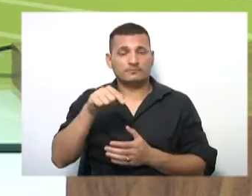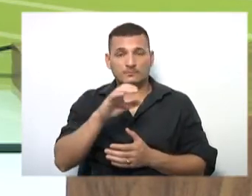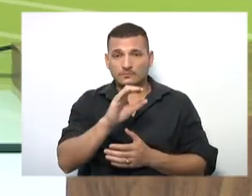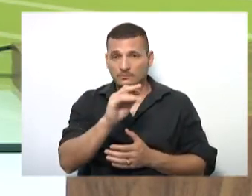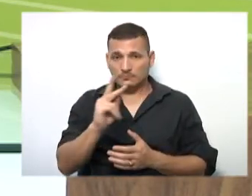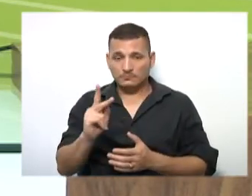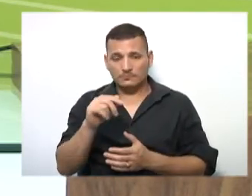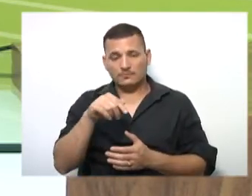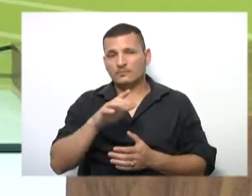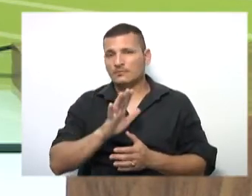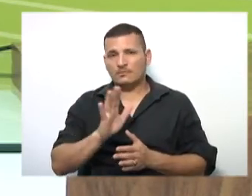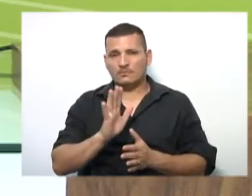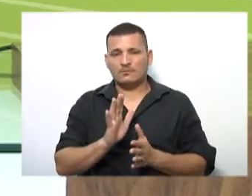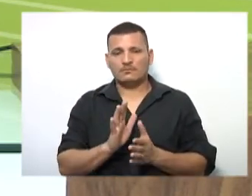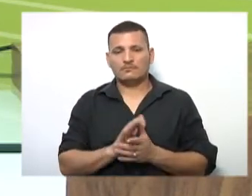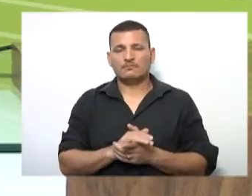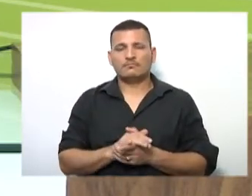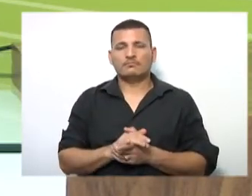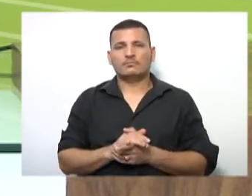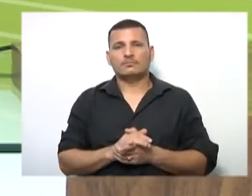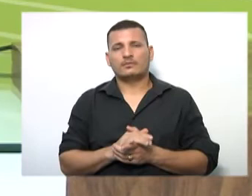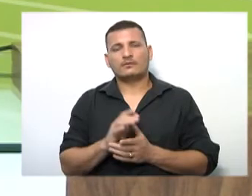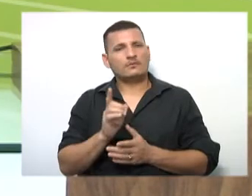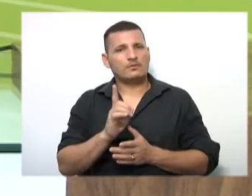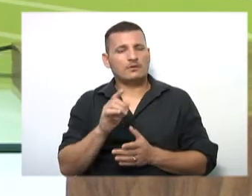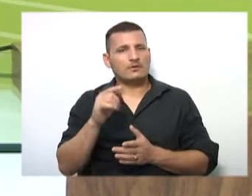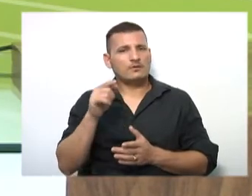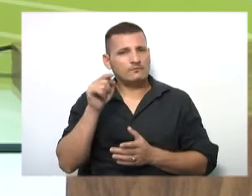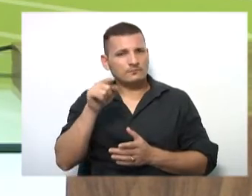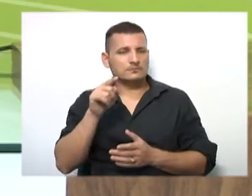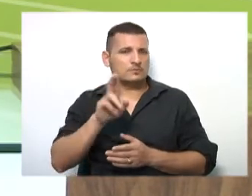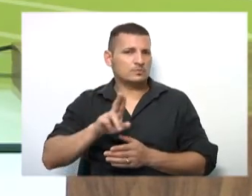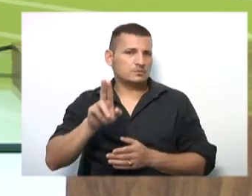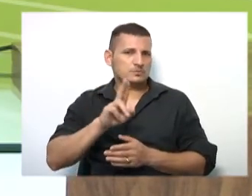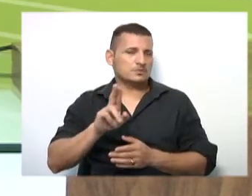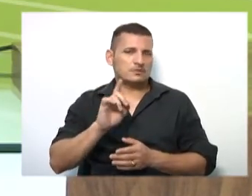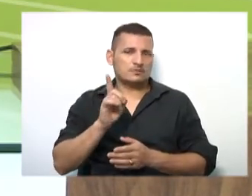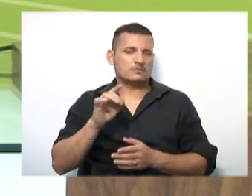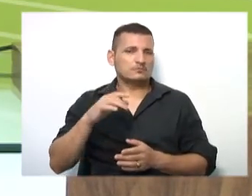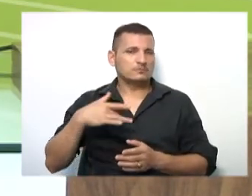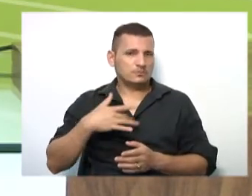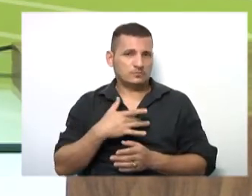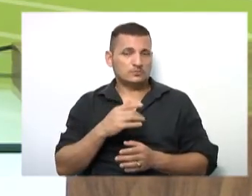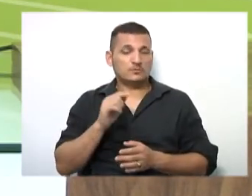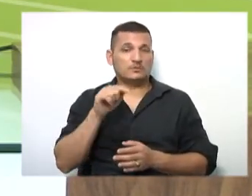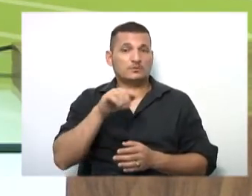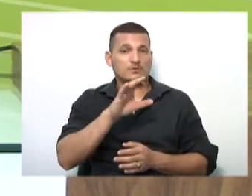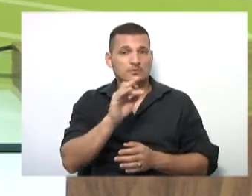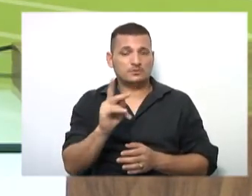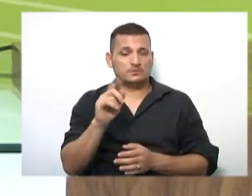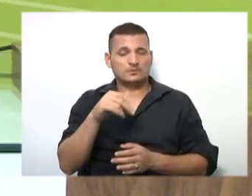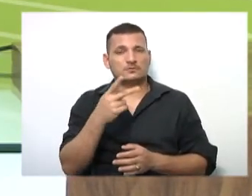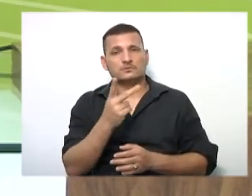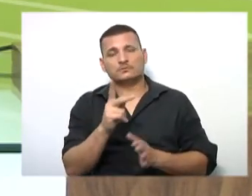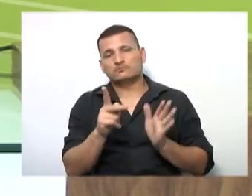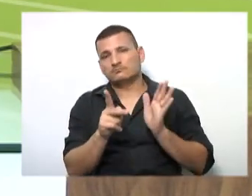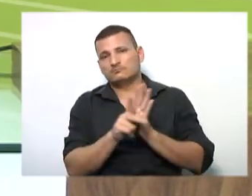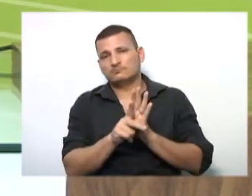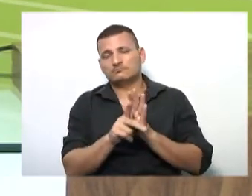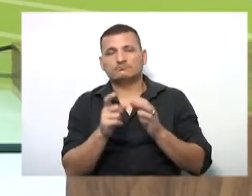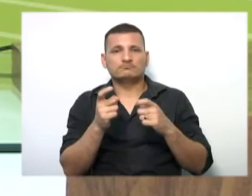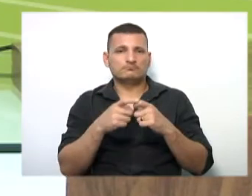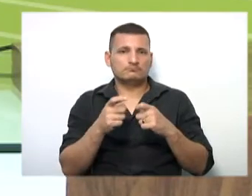do associado, você que vai tentar utilizar esse plano de saúde. A cooperativa é do médico, é uma cooperativa de